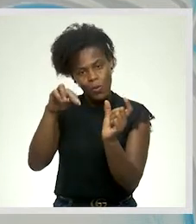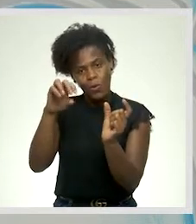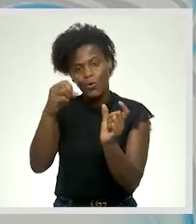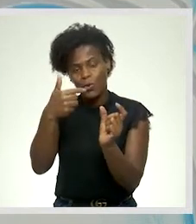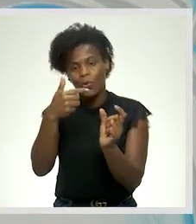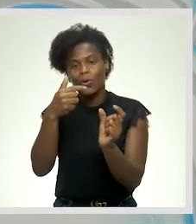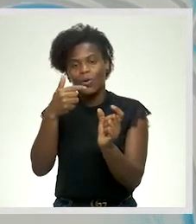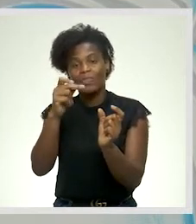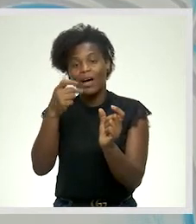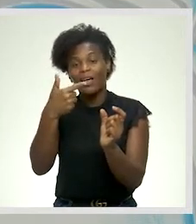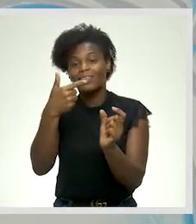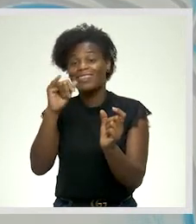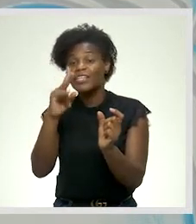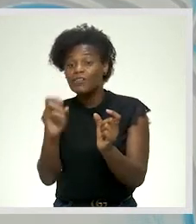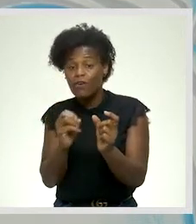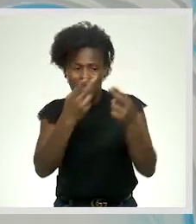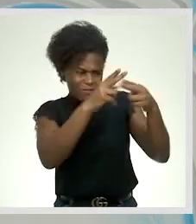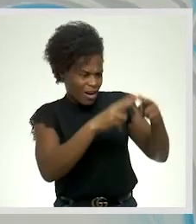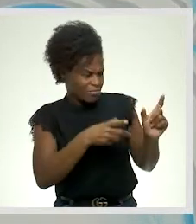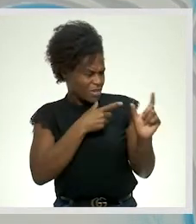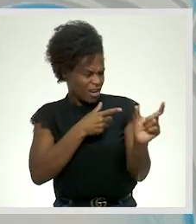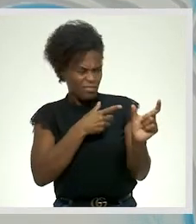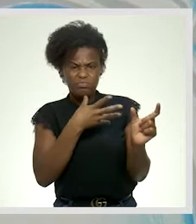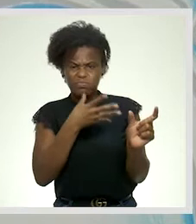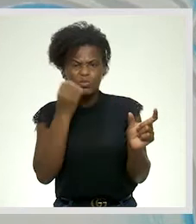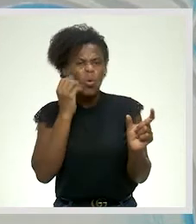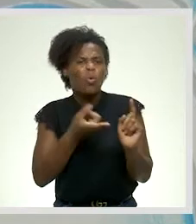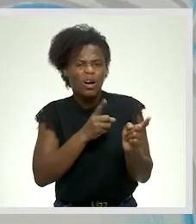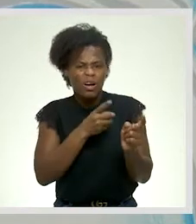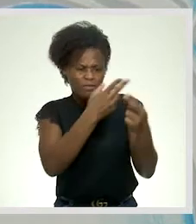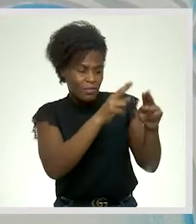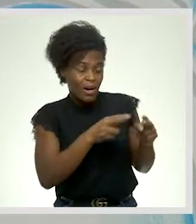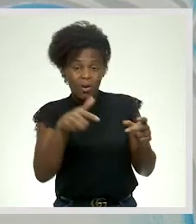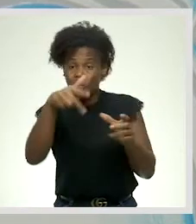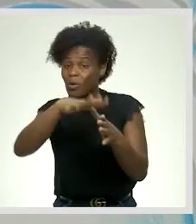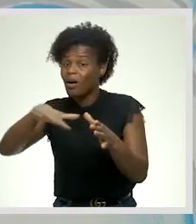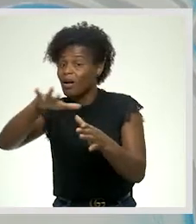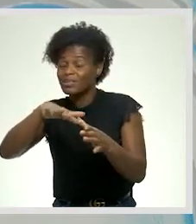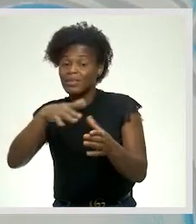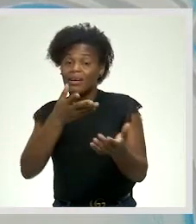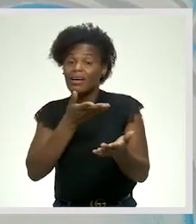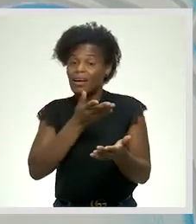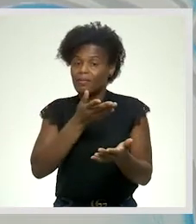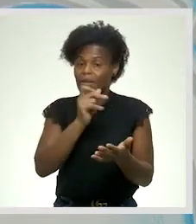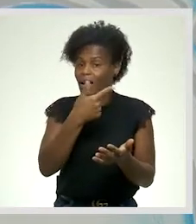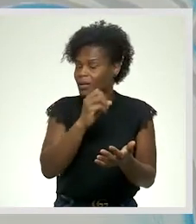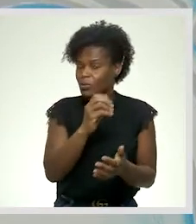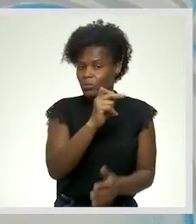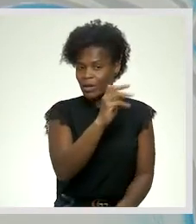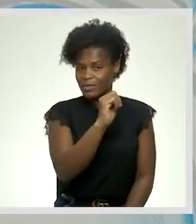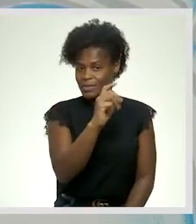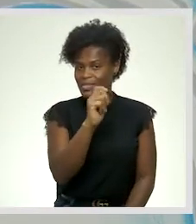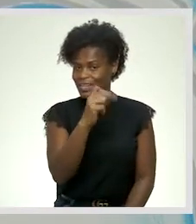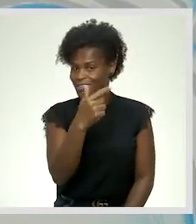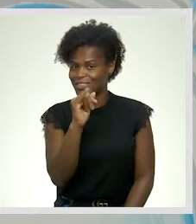ou plurissignificativos não têm lugar dentro de um ato assertivo. Se